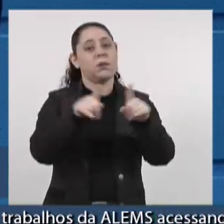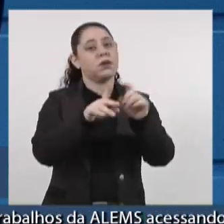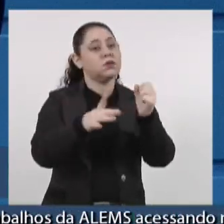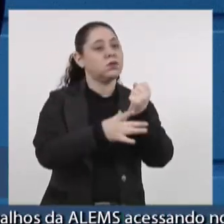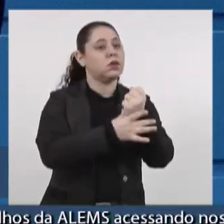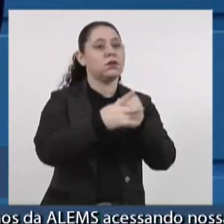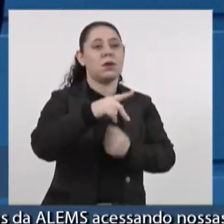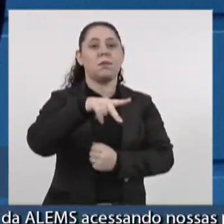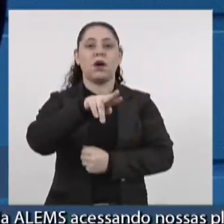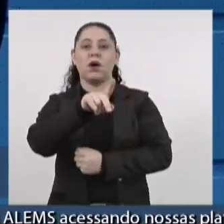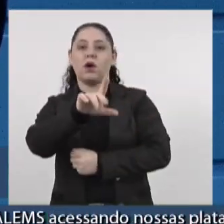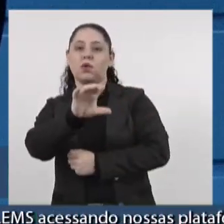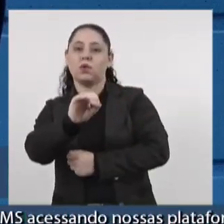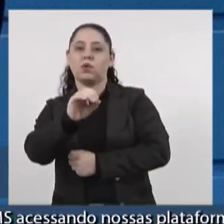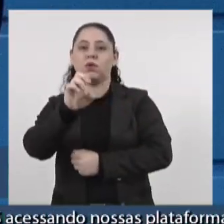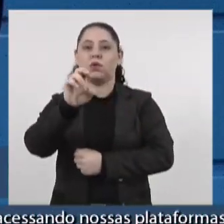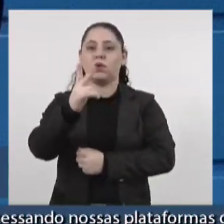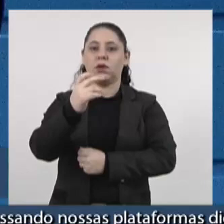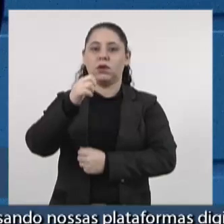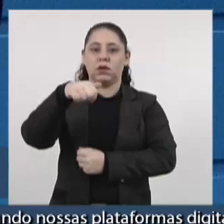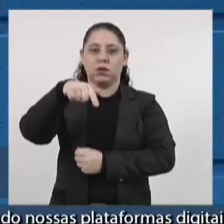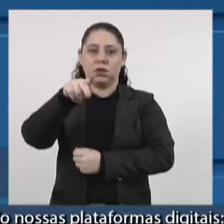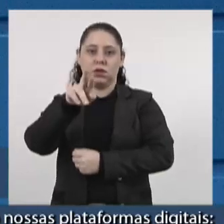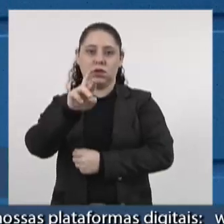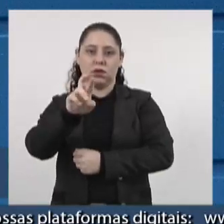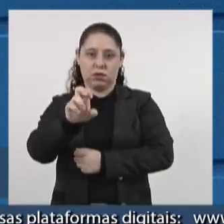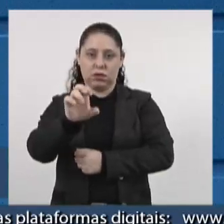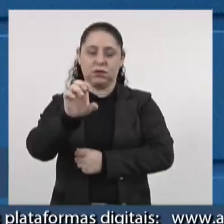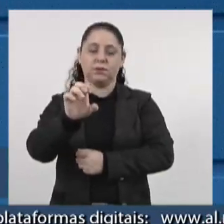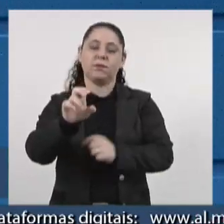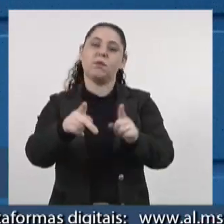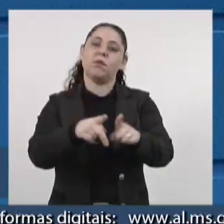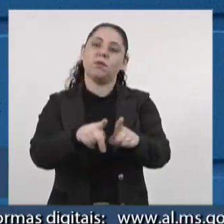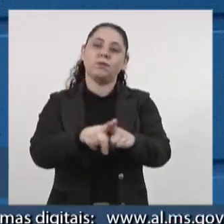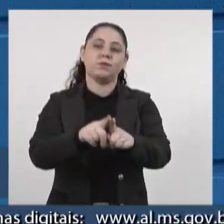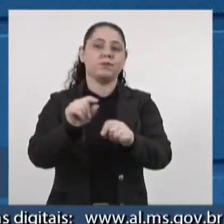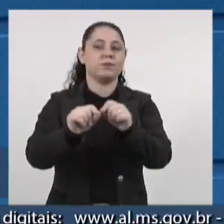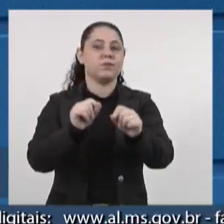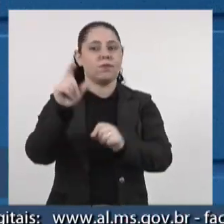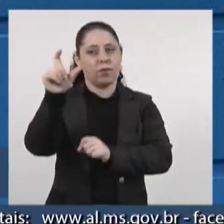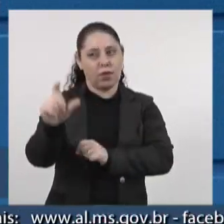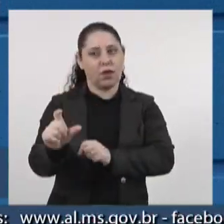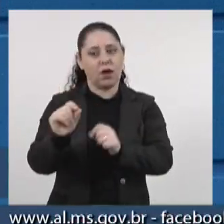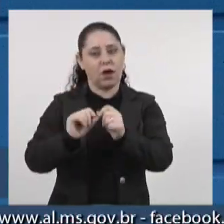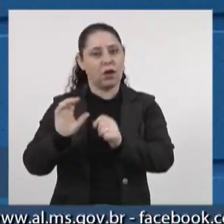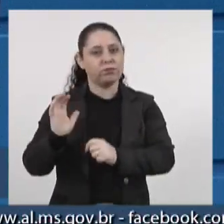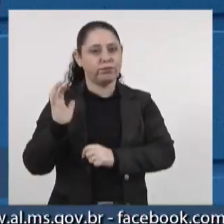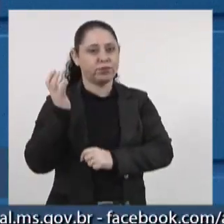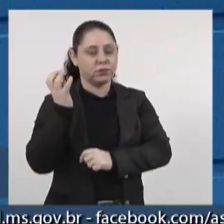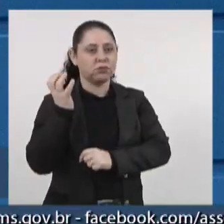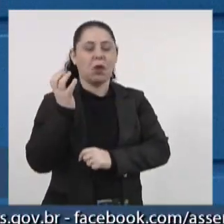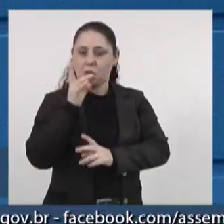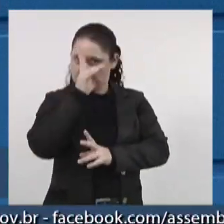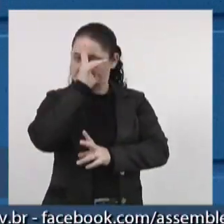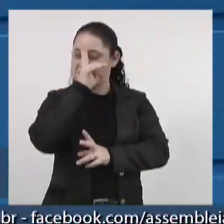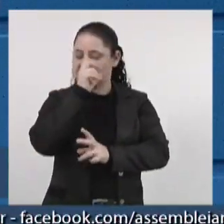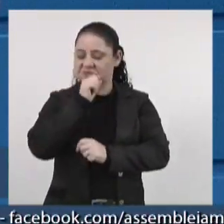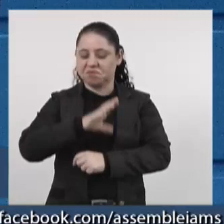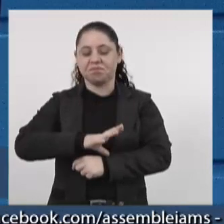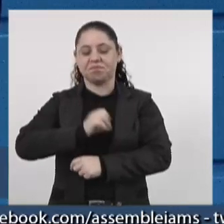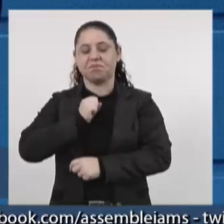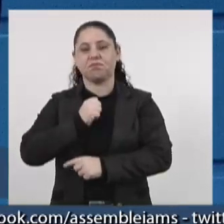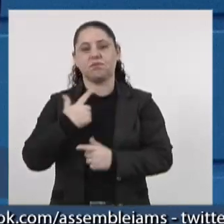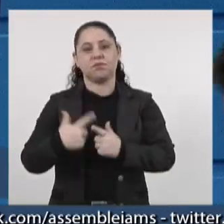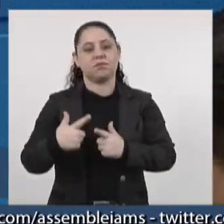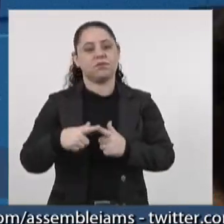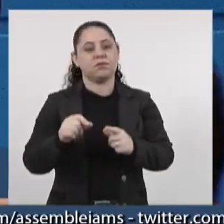Henrique Pereira Viana. E considerando que esse fato foi um ato de bravura, pois